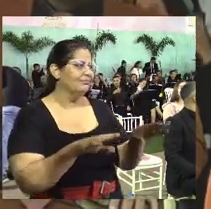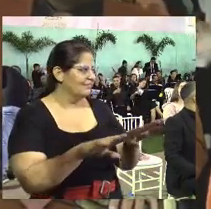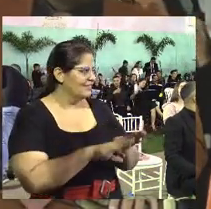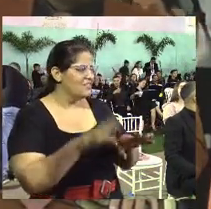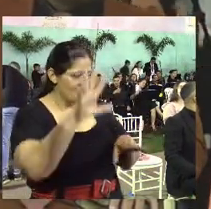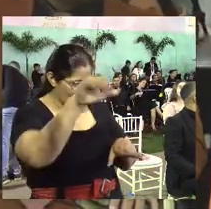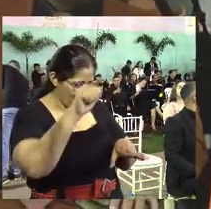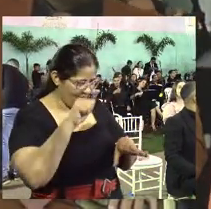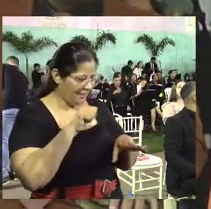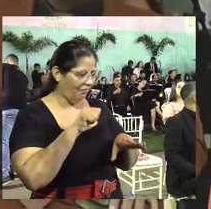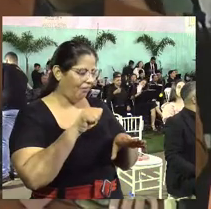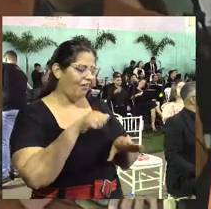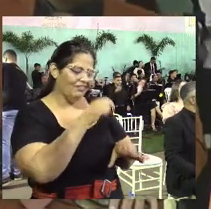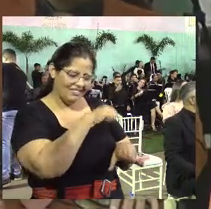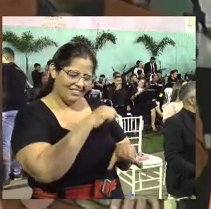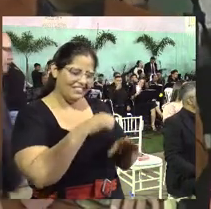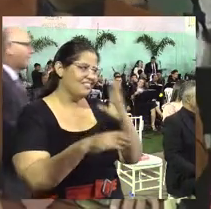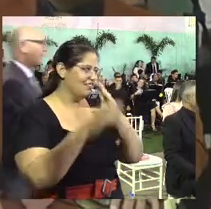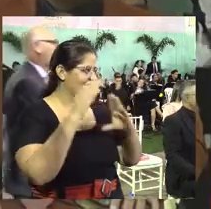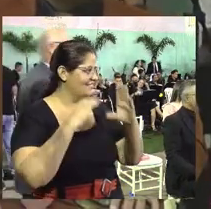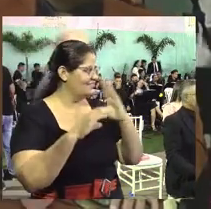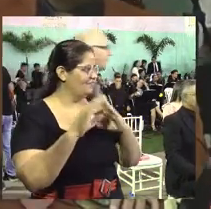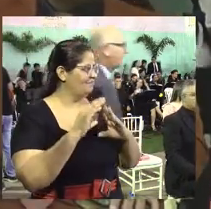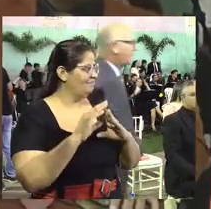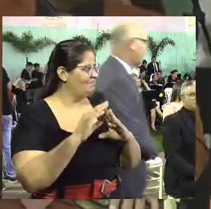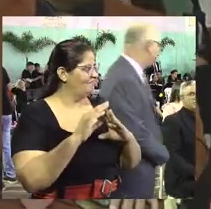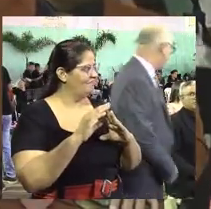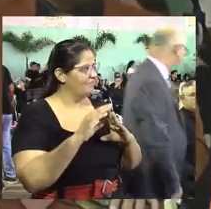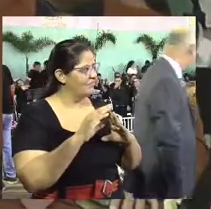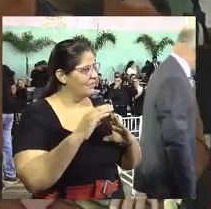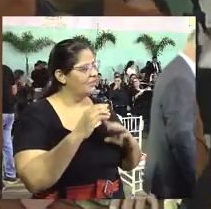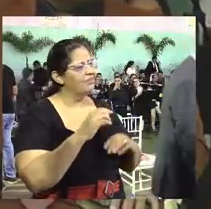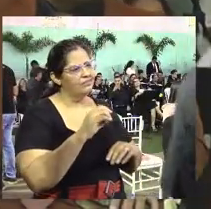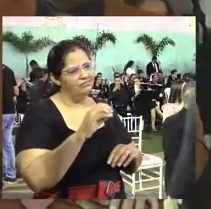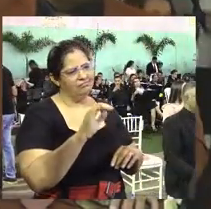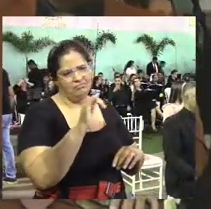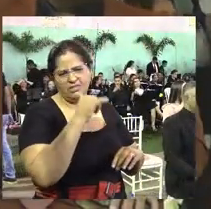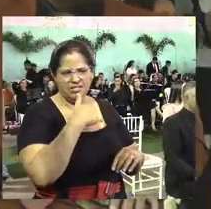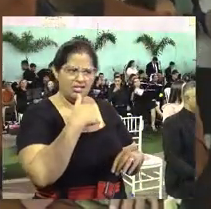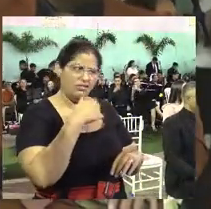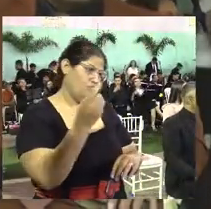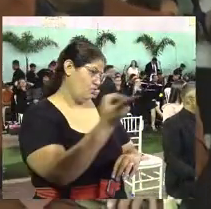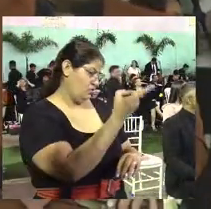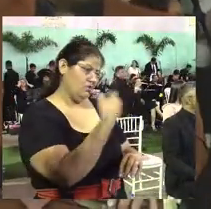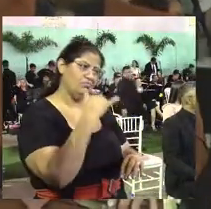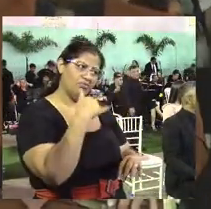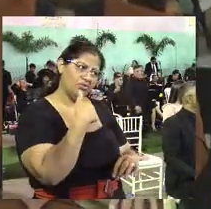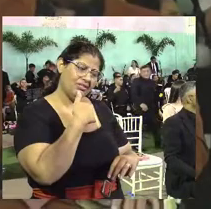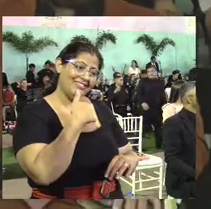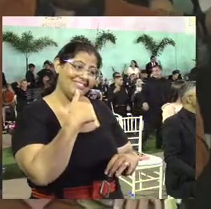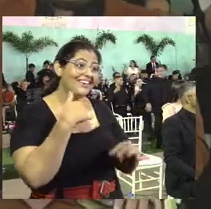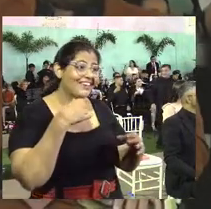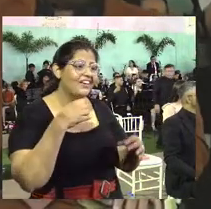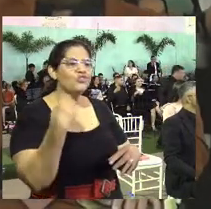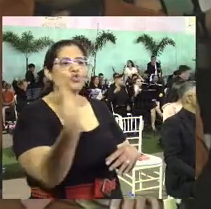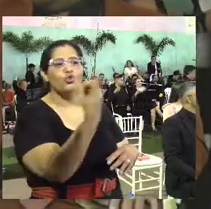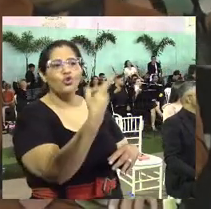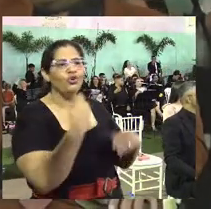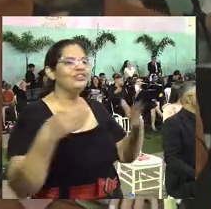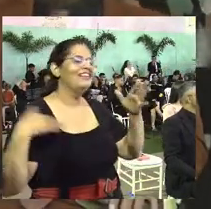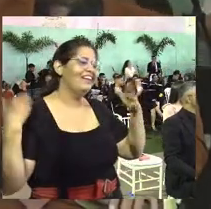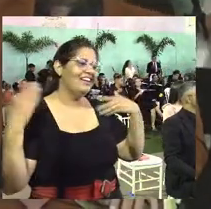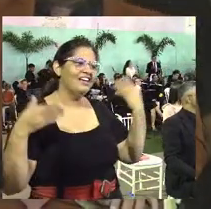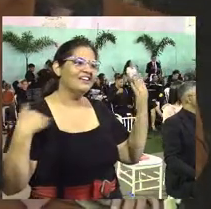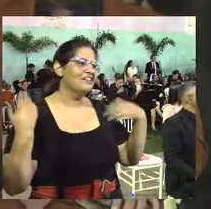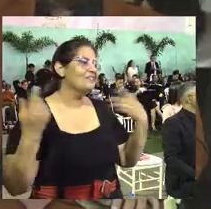quanto a ela e isso não deve causar tristeza nos demais mas alegria Ah porque não eu não